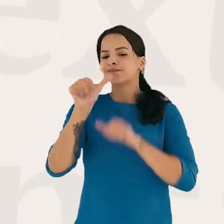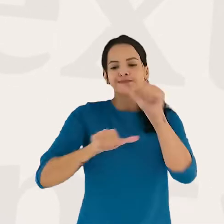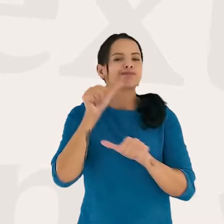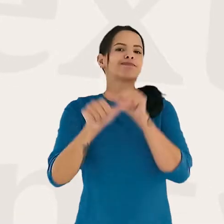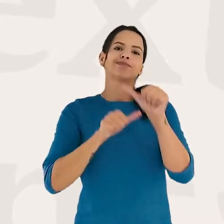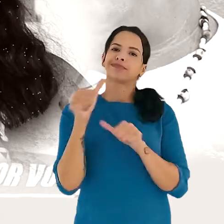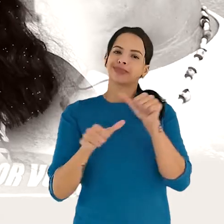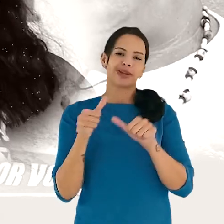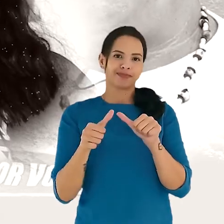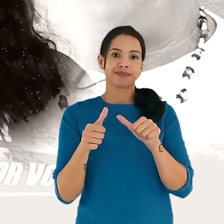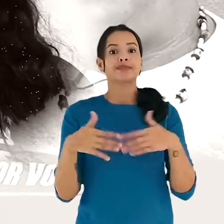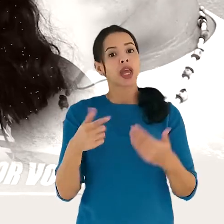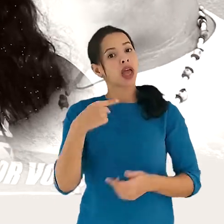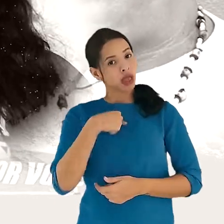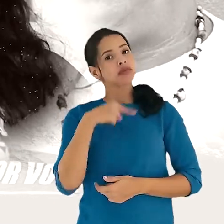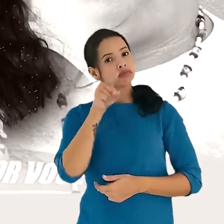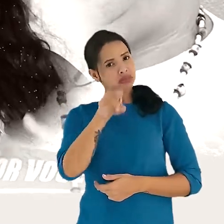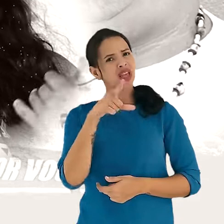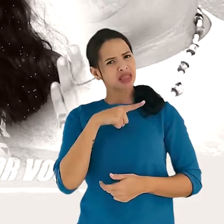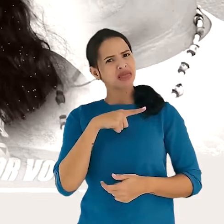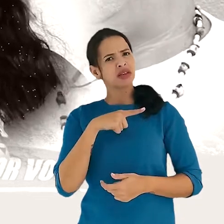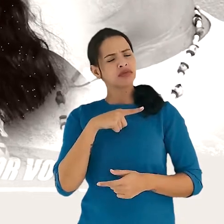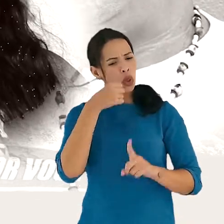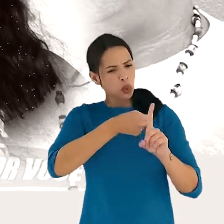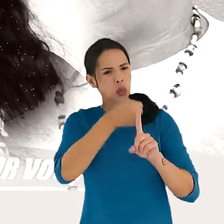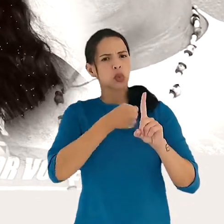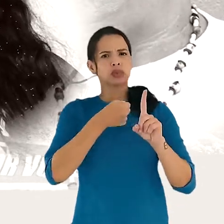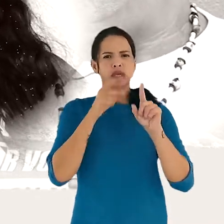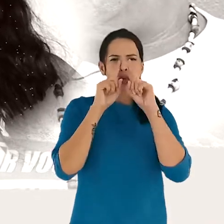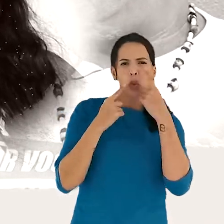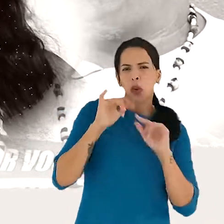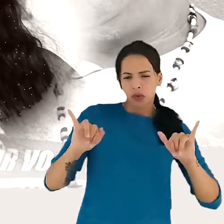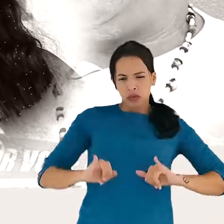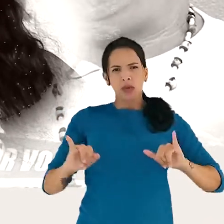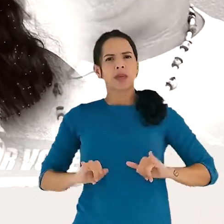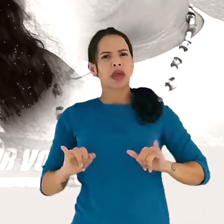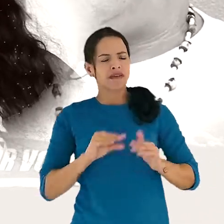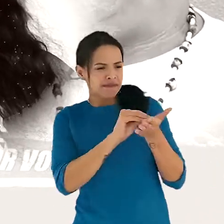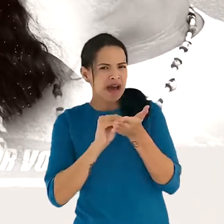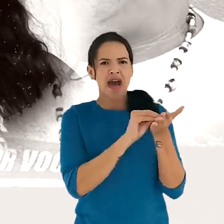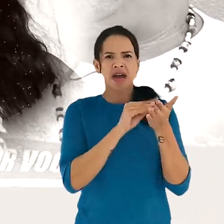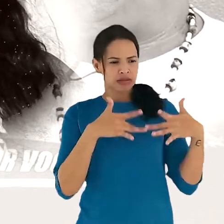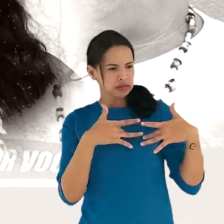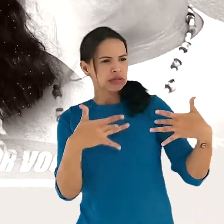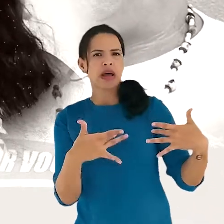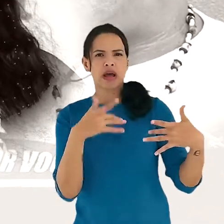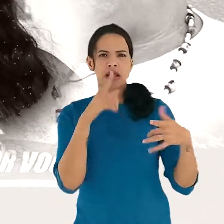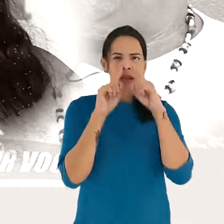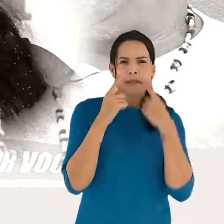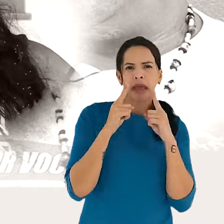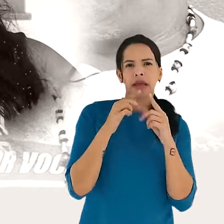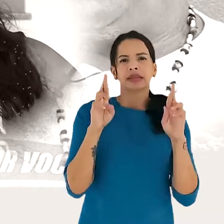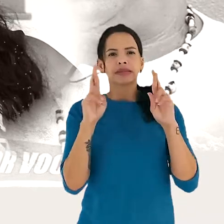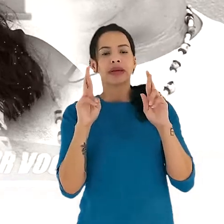popular da pandemia. Pessoas como eu e você, que vivemos momentos de luto e de luta, de escassez e de solidariedade, de